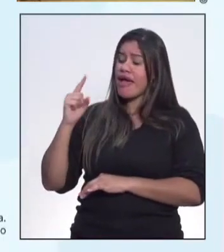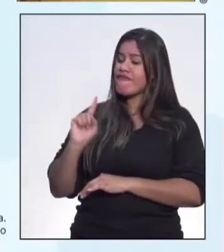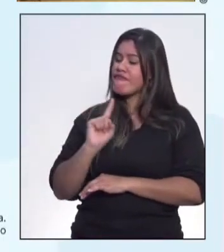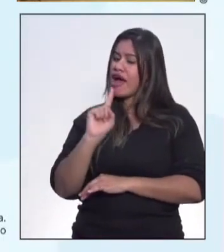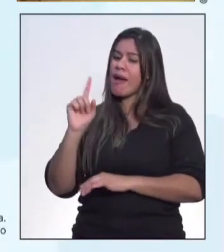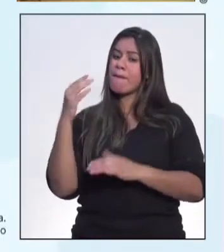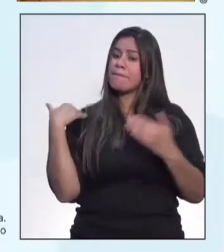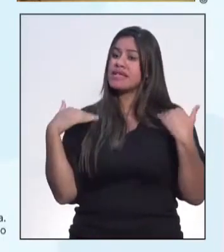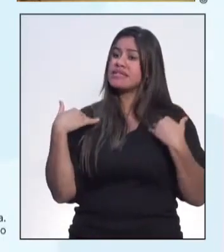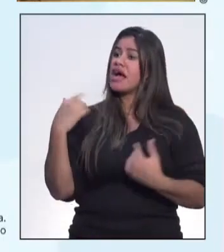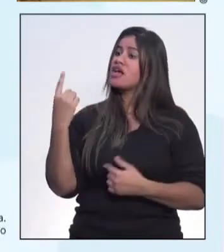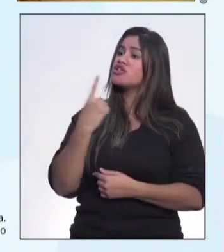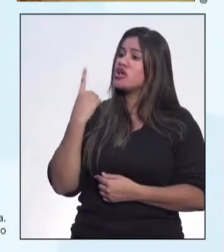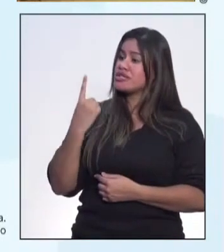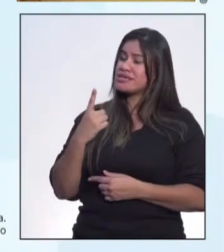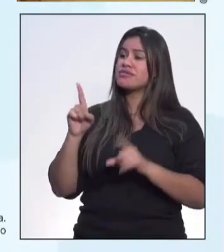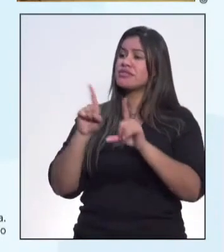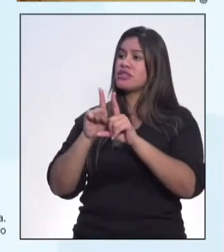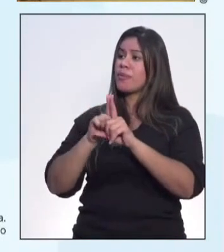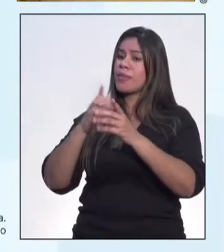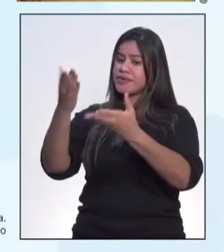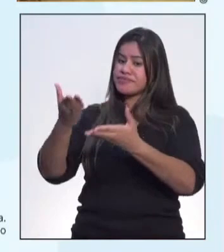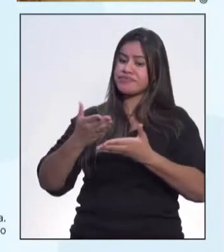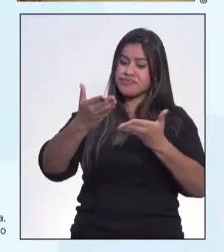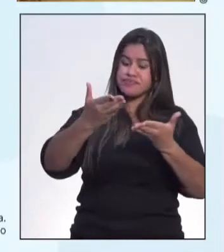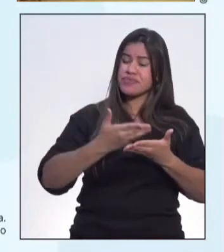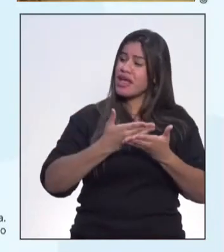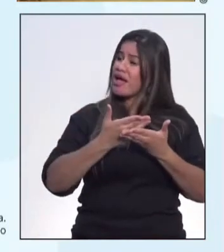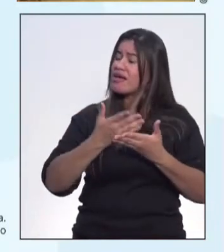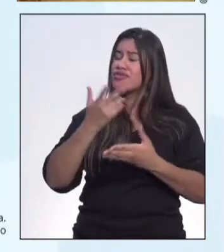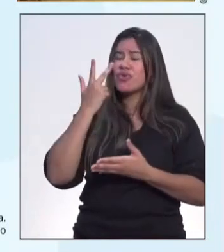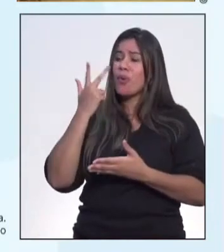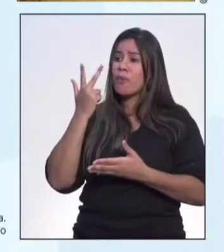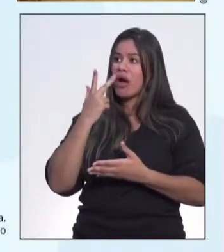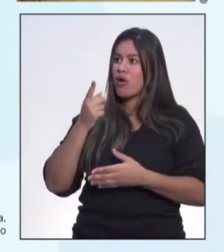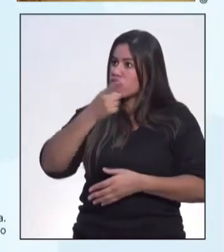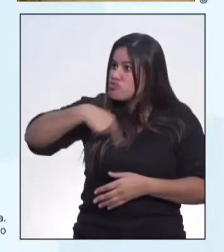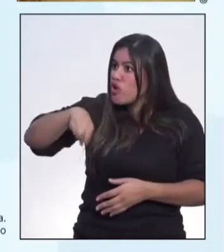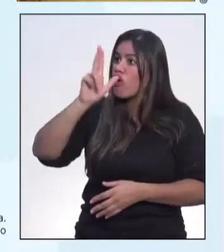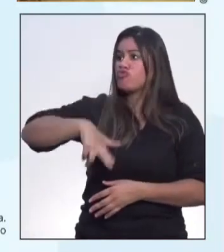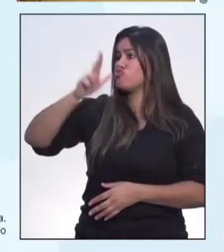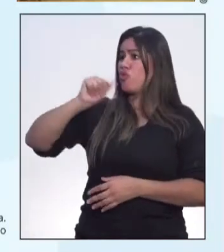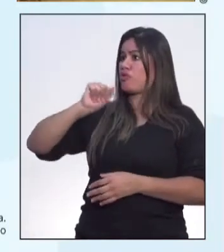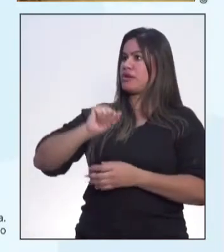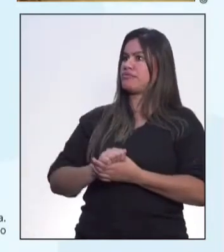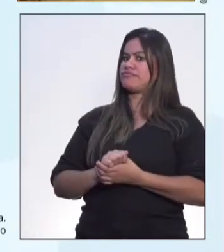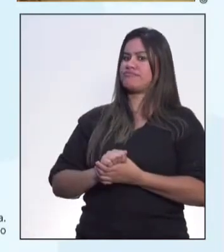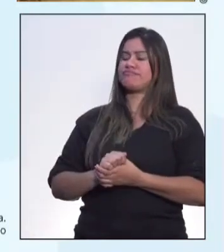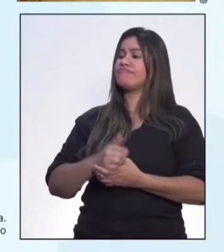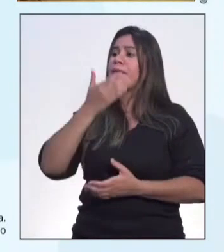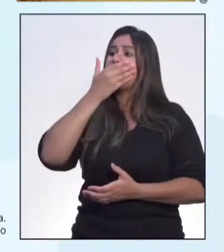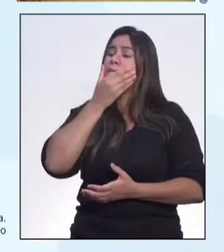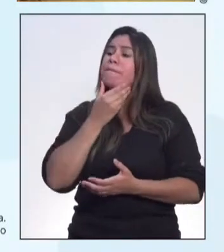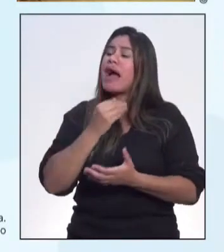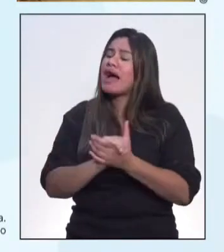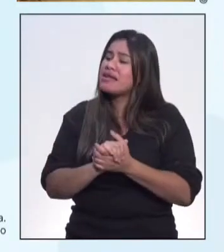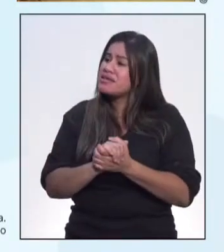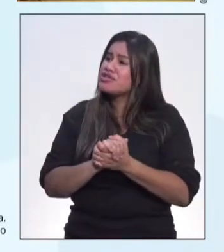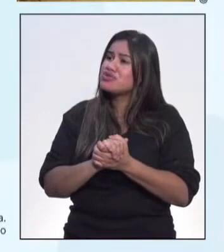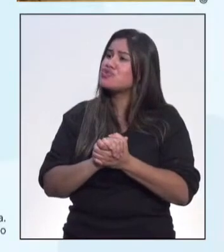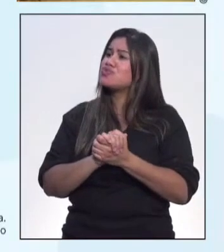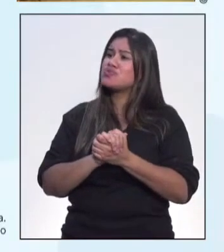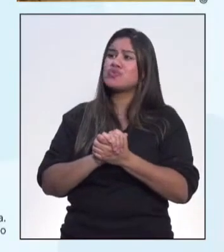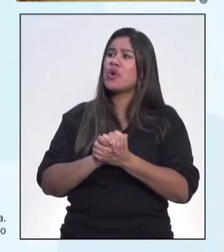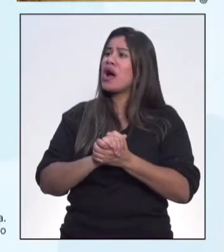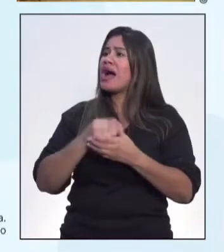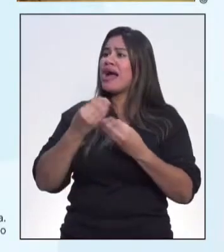e recebem suas amizades como lhes agrada. Nós, nunca. Né? Nossos maridos são de